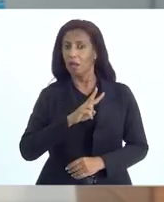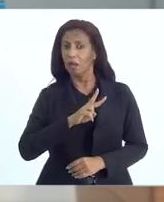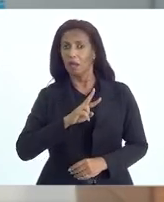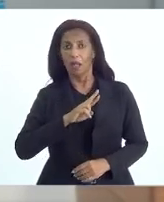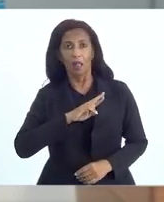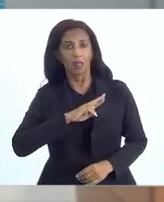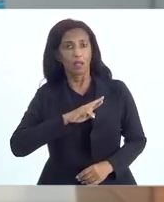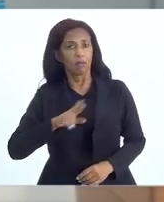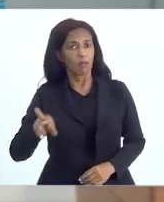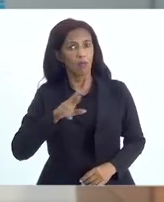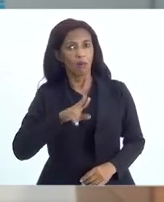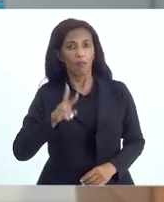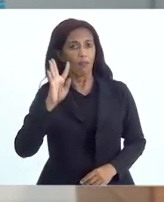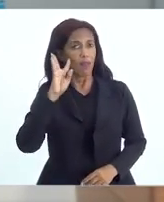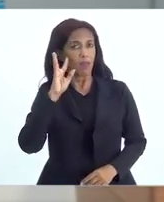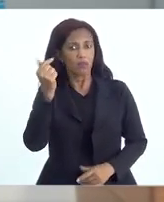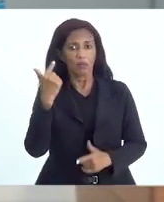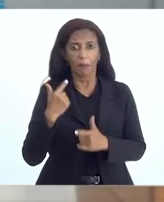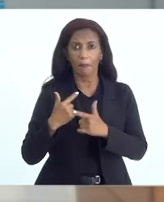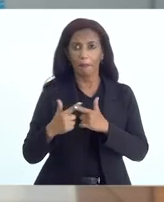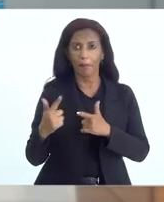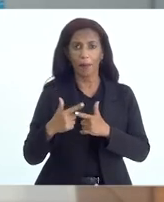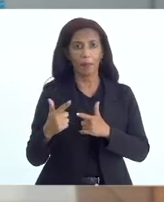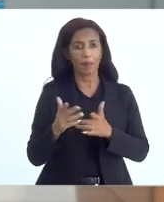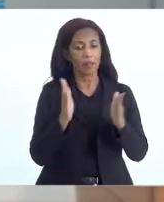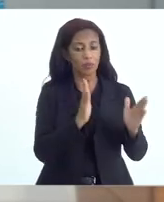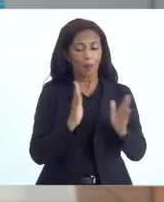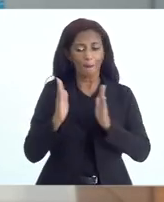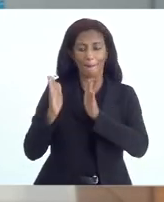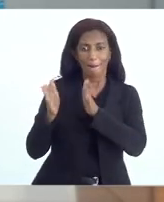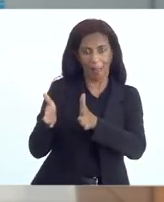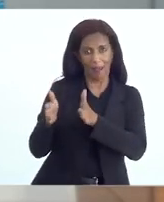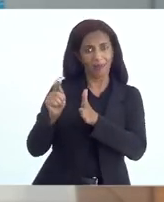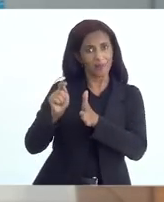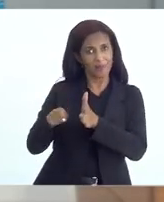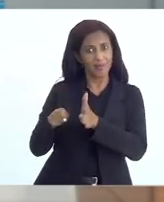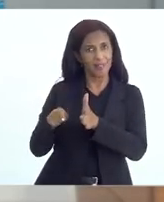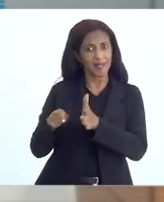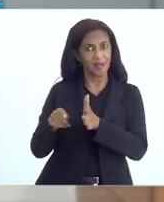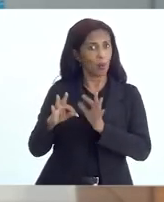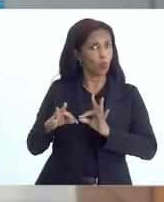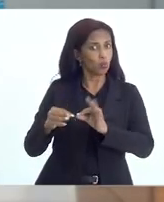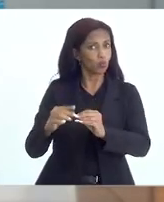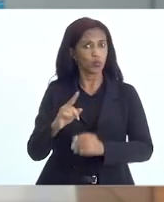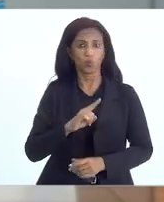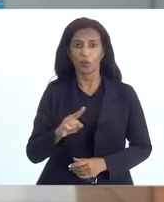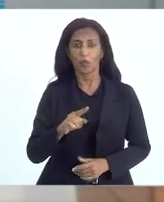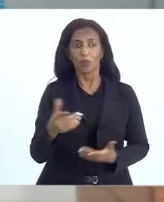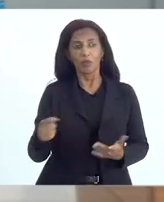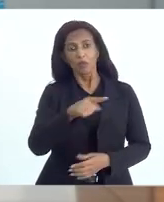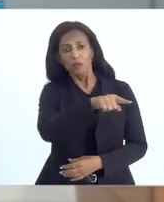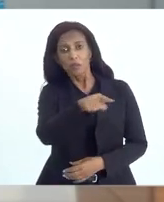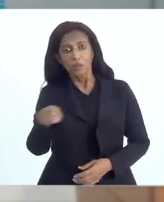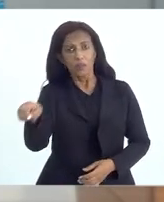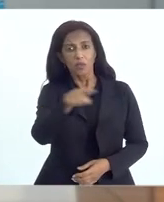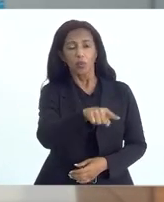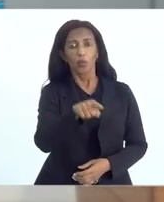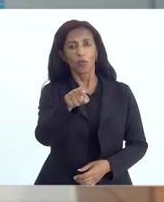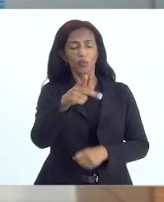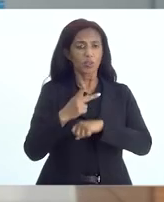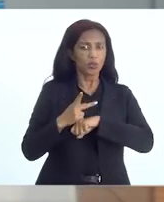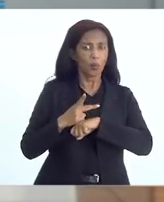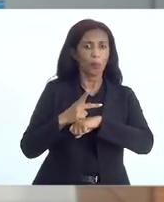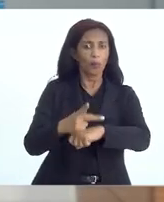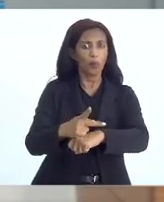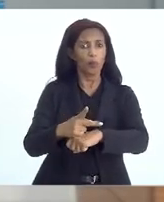o problema vai resolver parte do problema não vai resolver o problema então os senhores vocês que estão aqui presente em